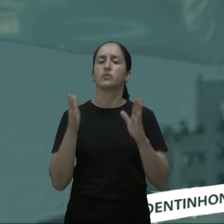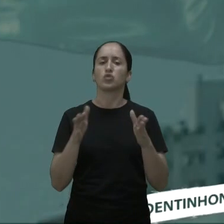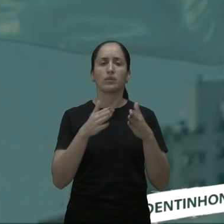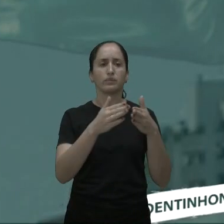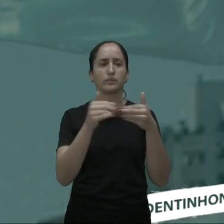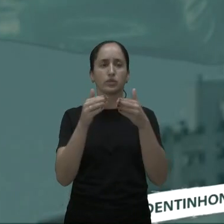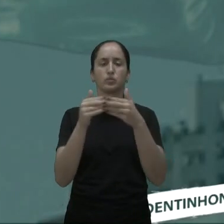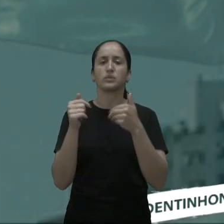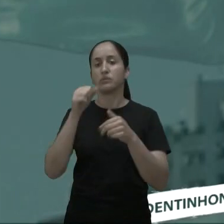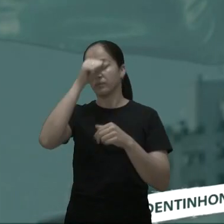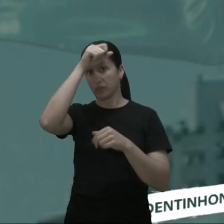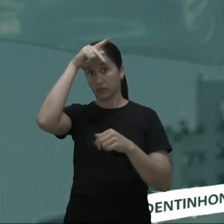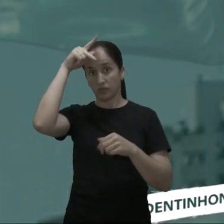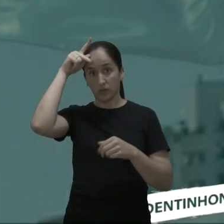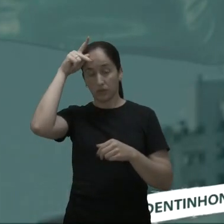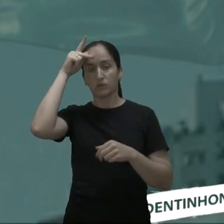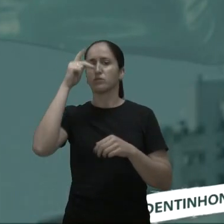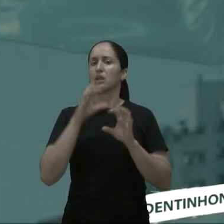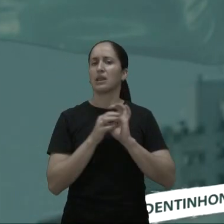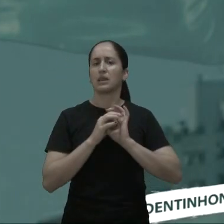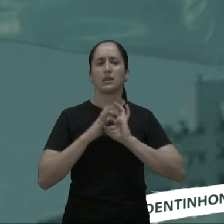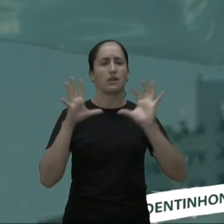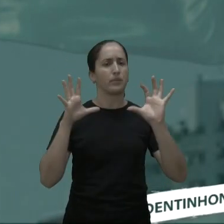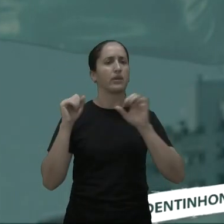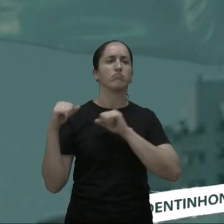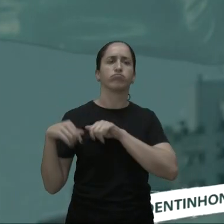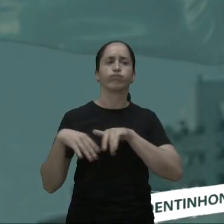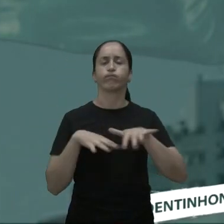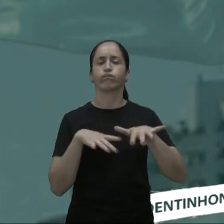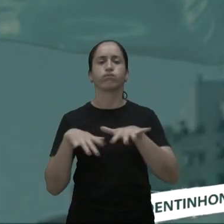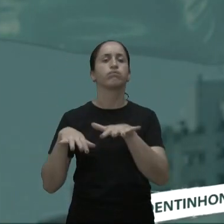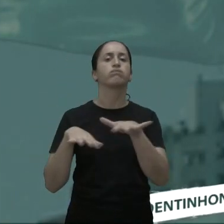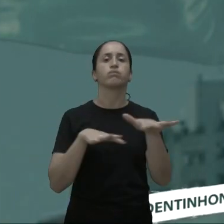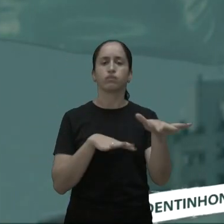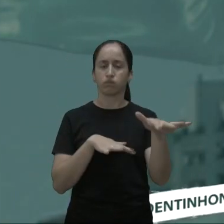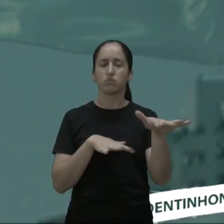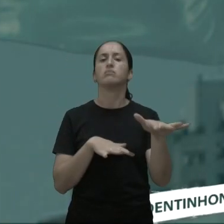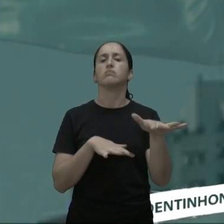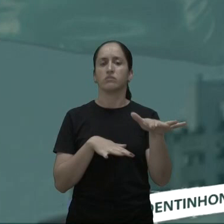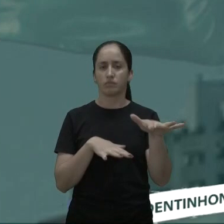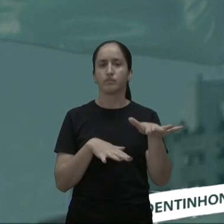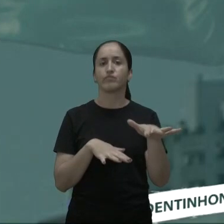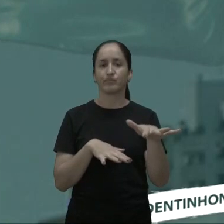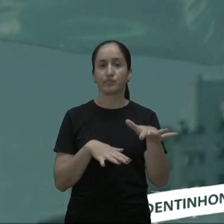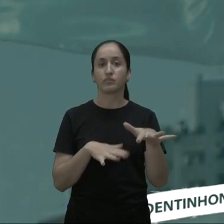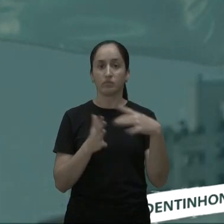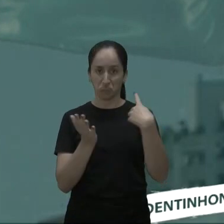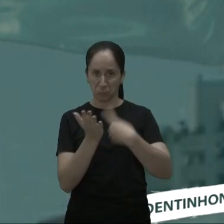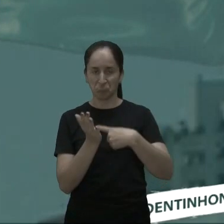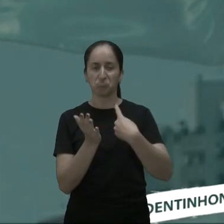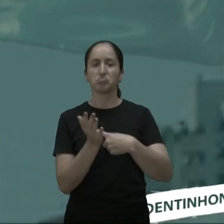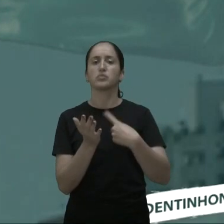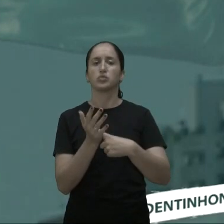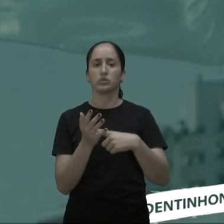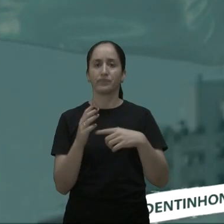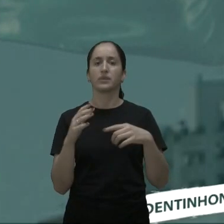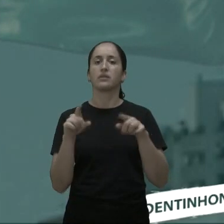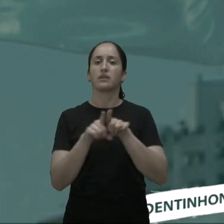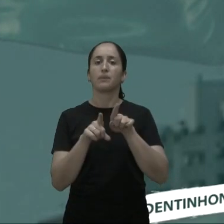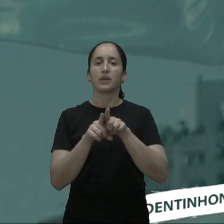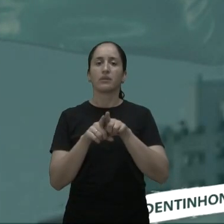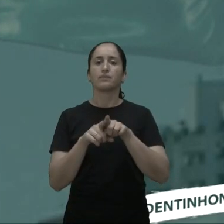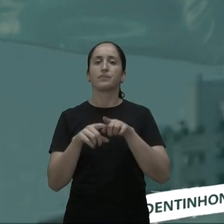pela Prefeitura Municipal de Taubaté, fomos autorizados a fazer, teremos acompanhamento da mobilidade. Então